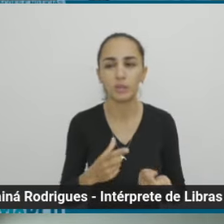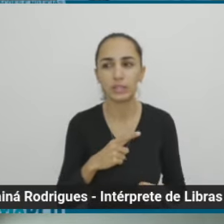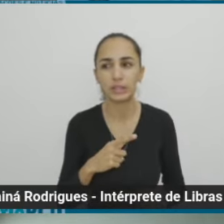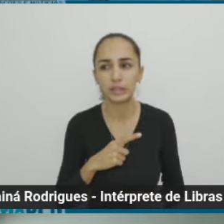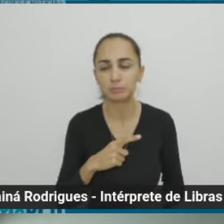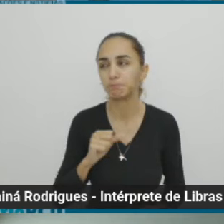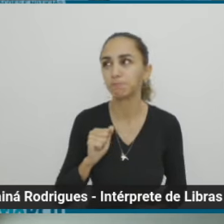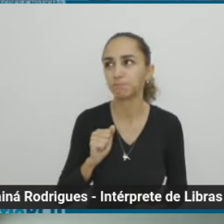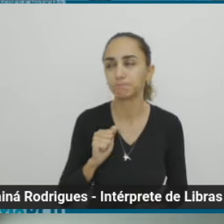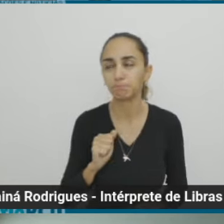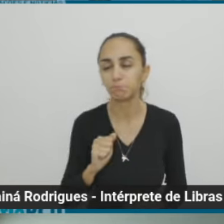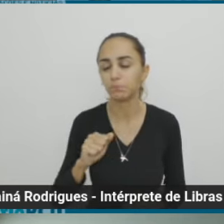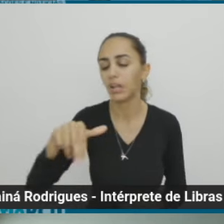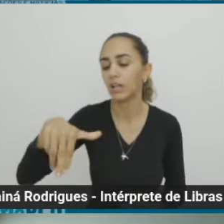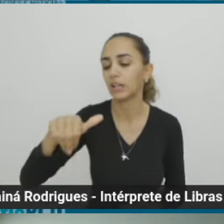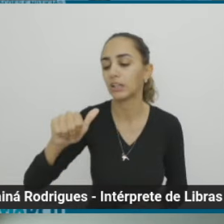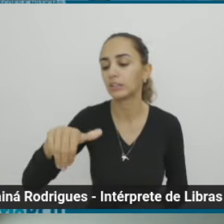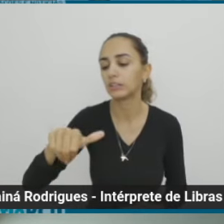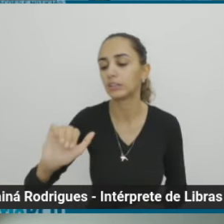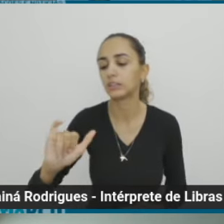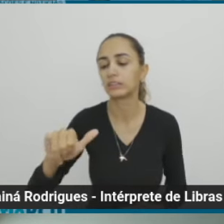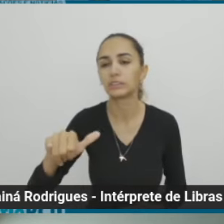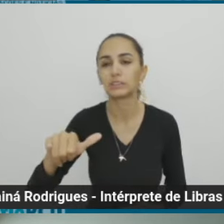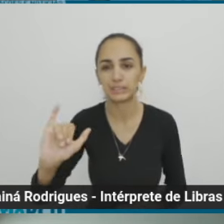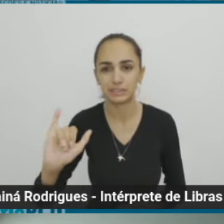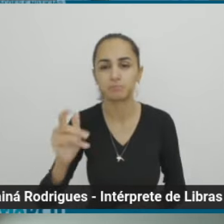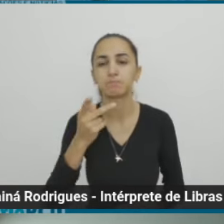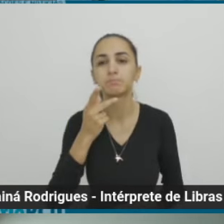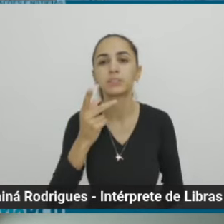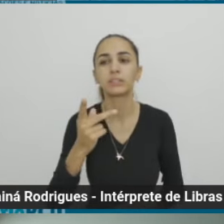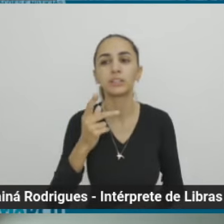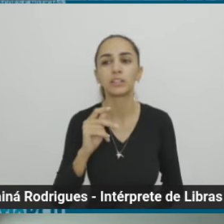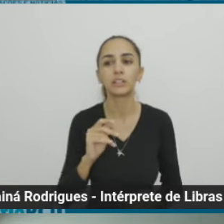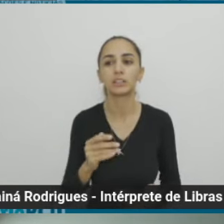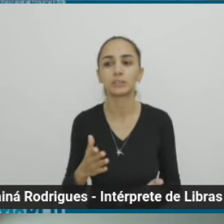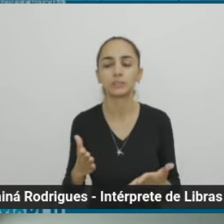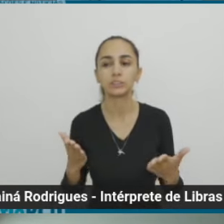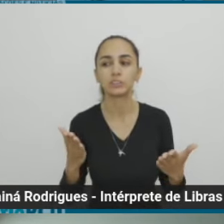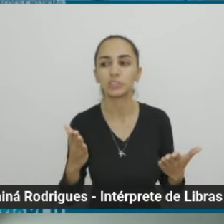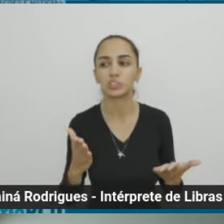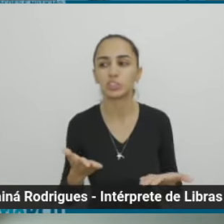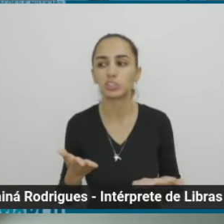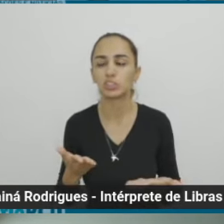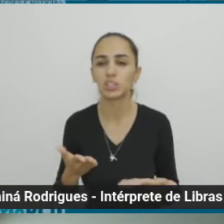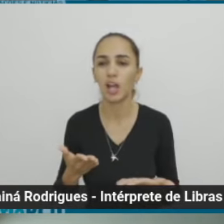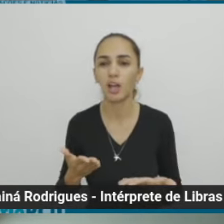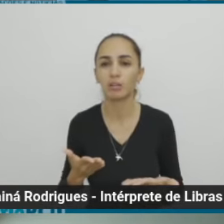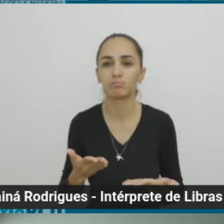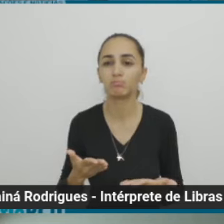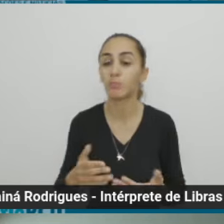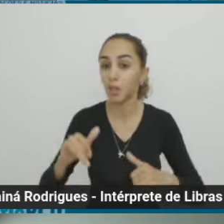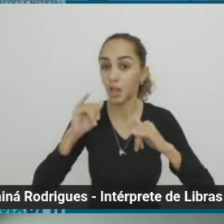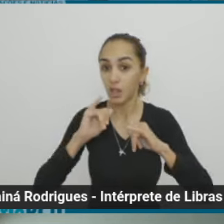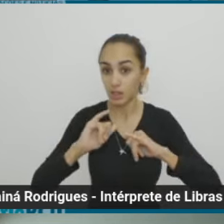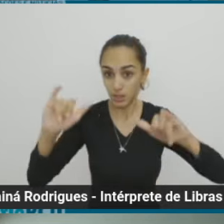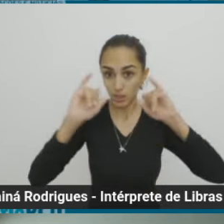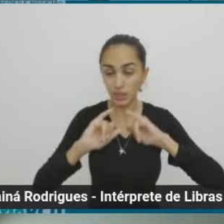Nancy, no sentido de, enfim, já no desenrolar de sua campanha,